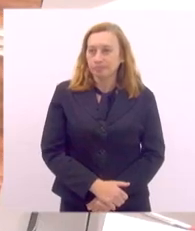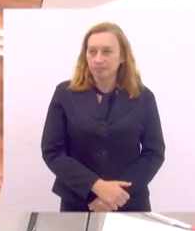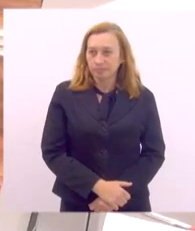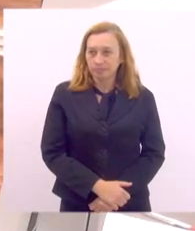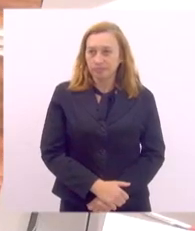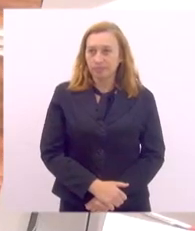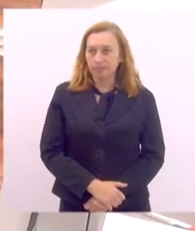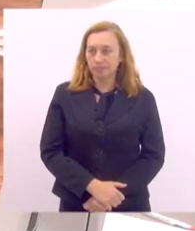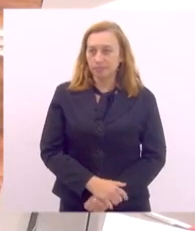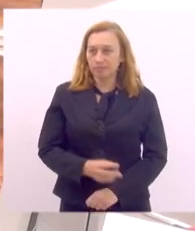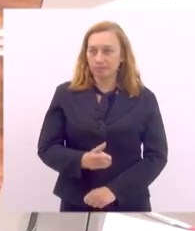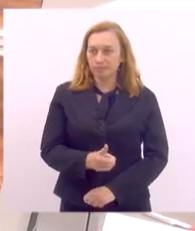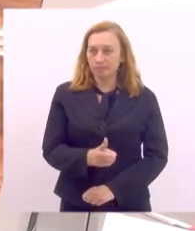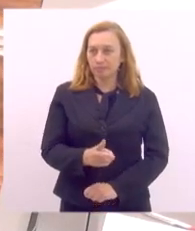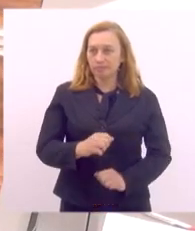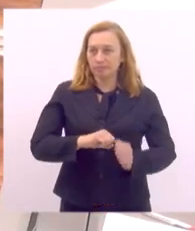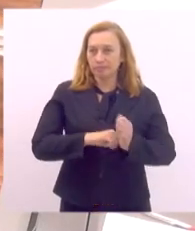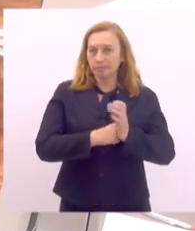Aqui está para manter o veto.